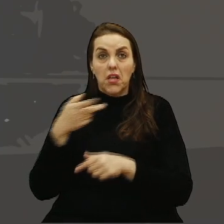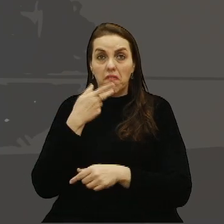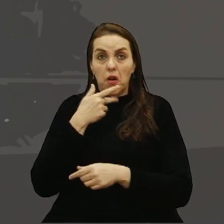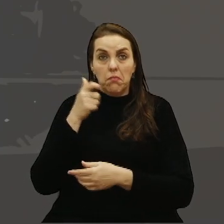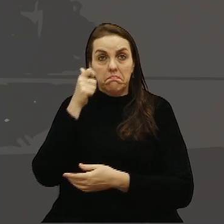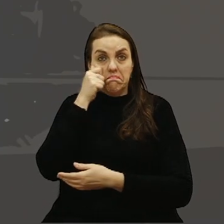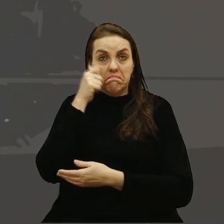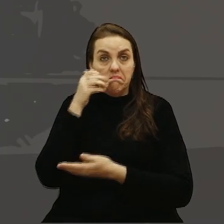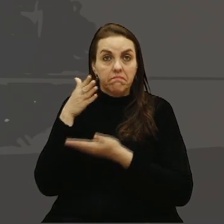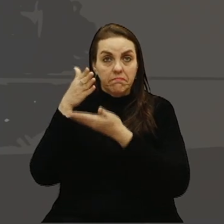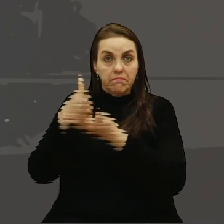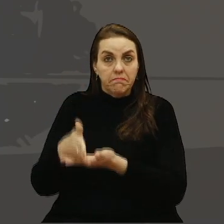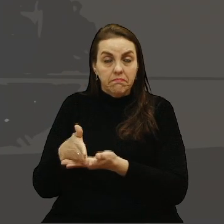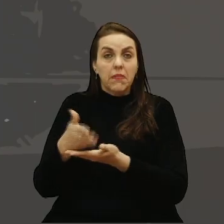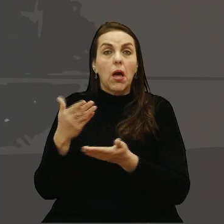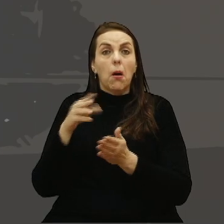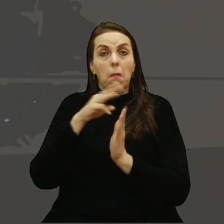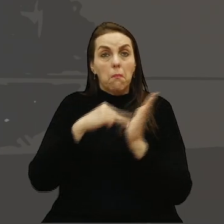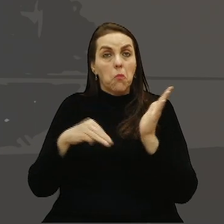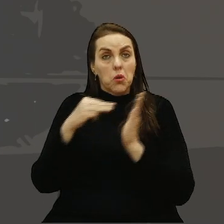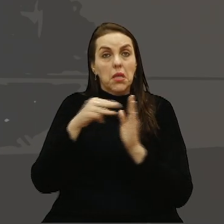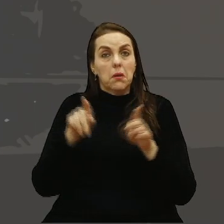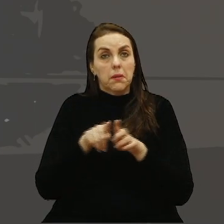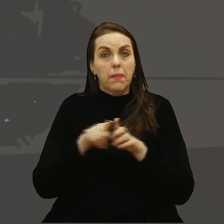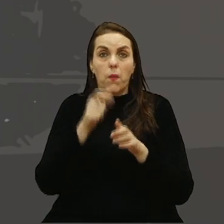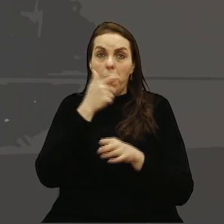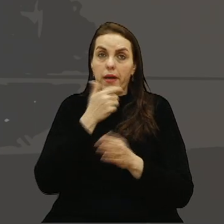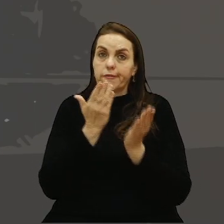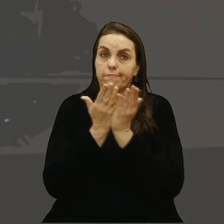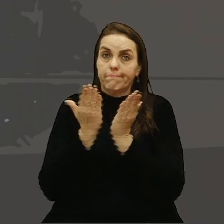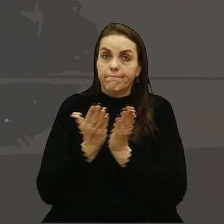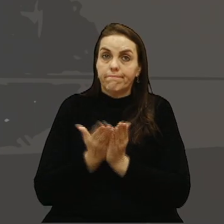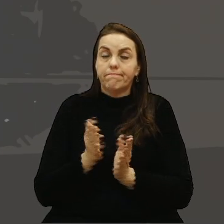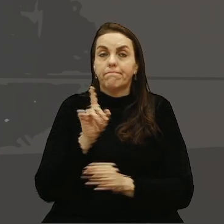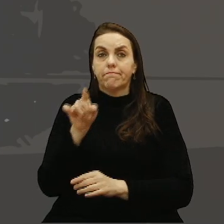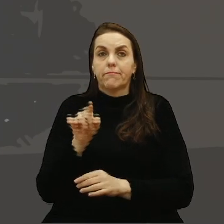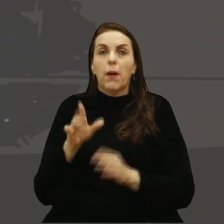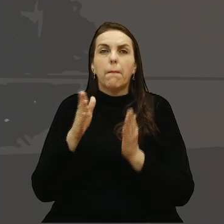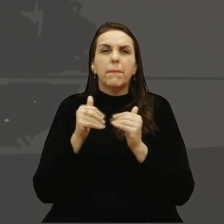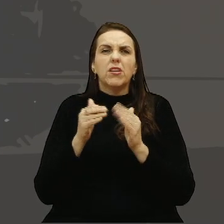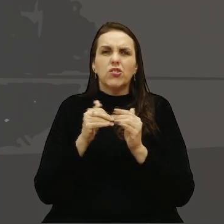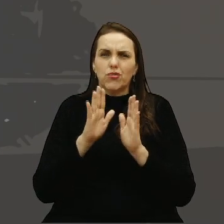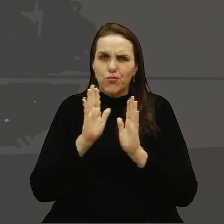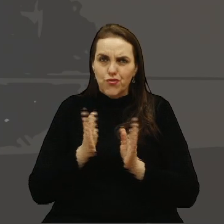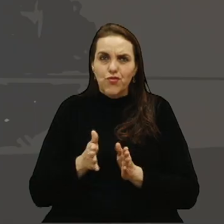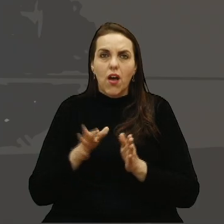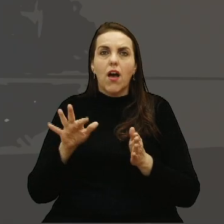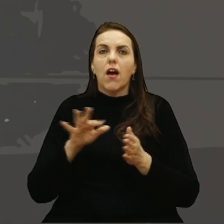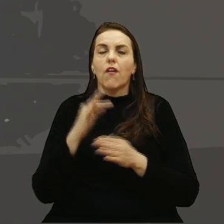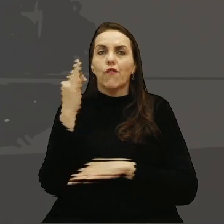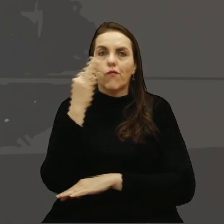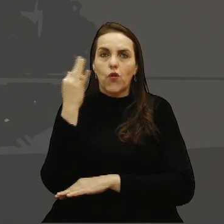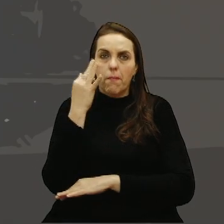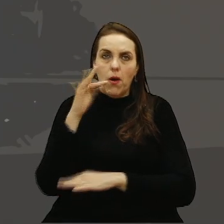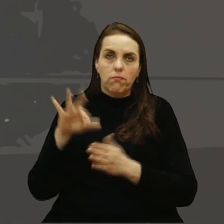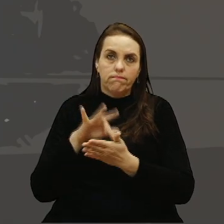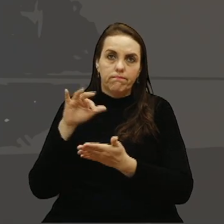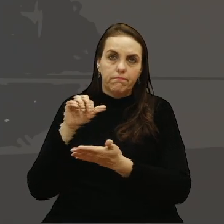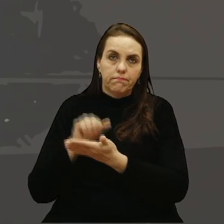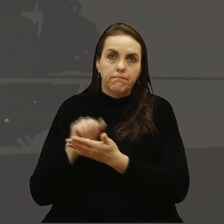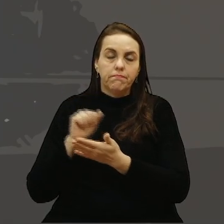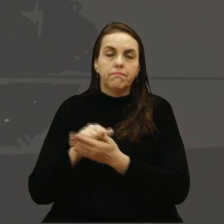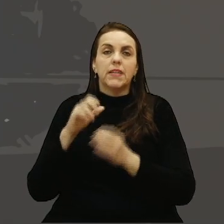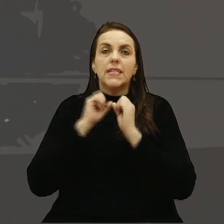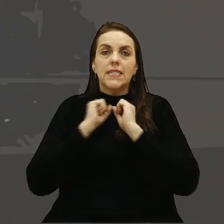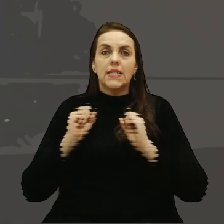modelo pertinente se estudar, e agora fica aqui o pedido, né, já foi isso formalizado, esse pedido foi formalizado à Secretaria de Trânsito, para que